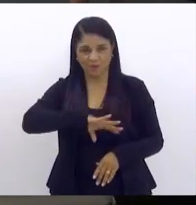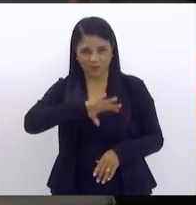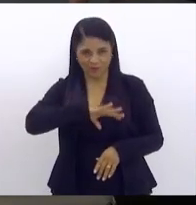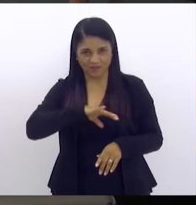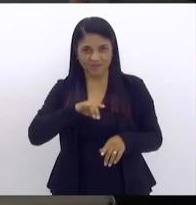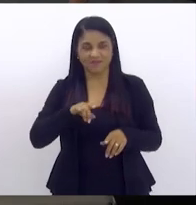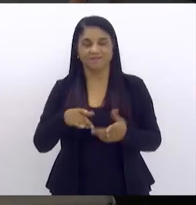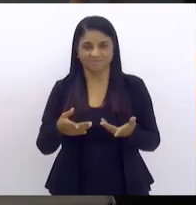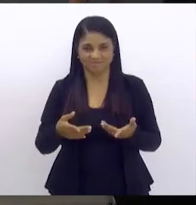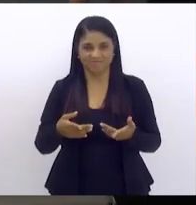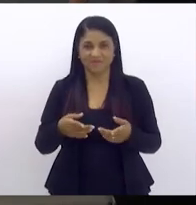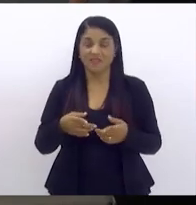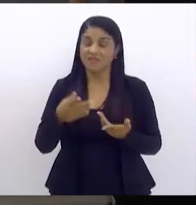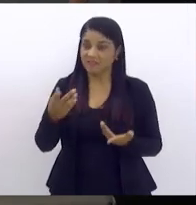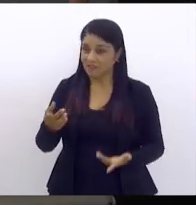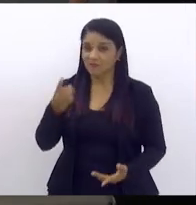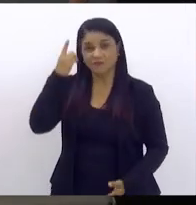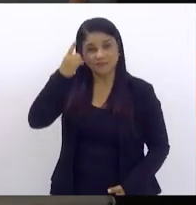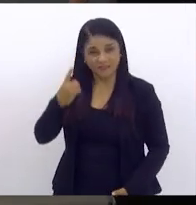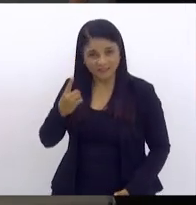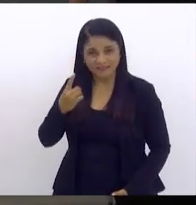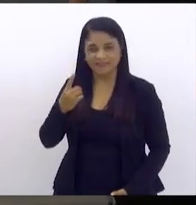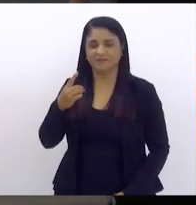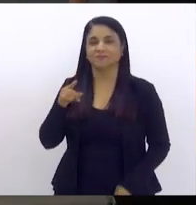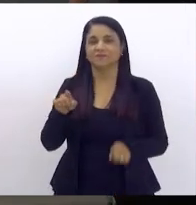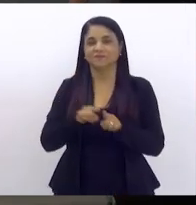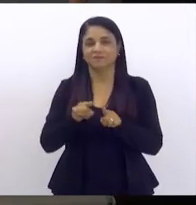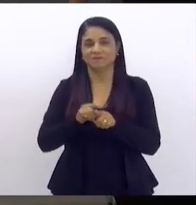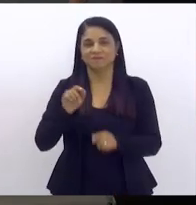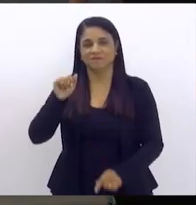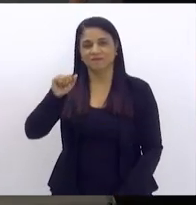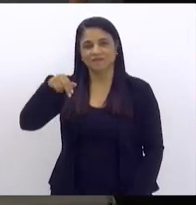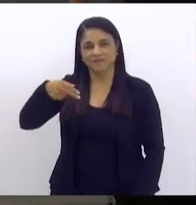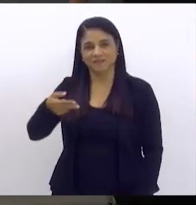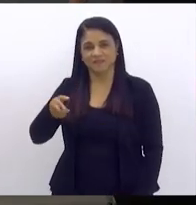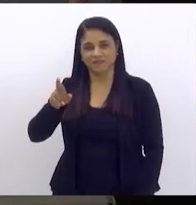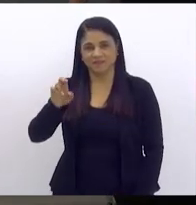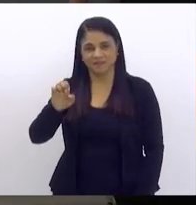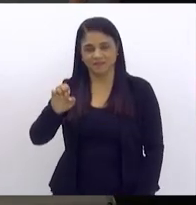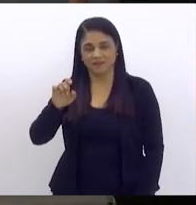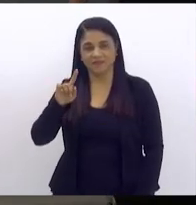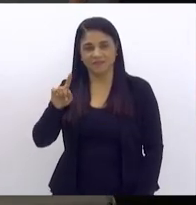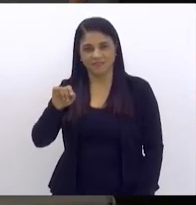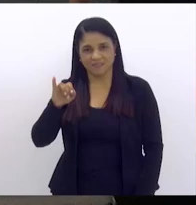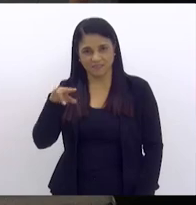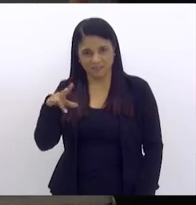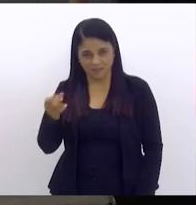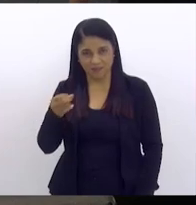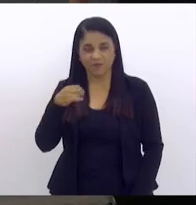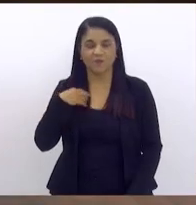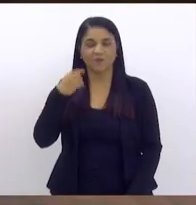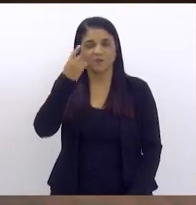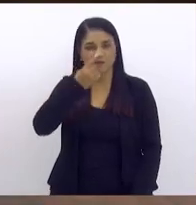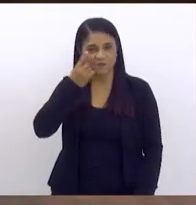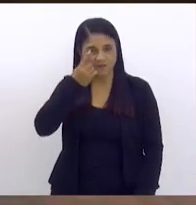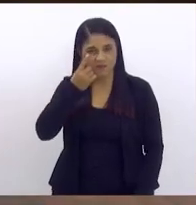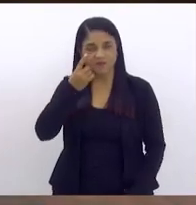deputado Andrezinho Siciliano, vocês estão de parabéns, né? Instituir o circuito,